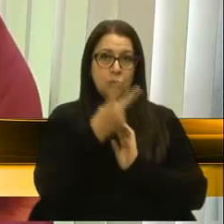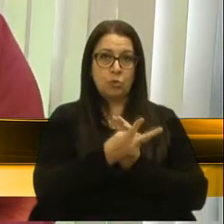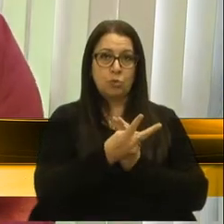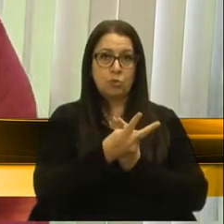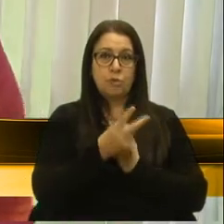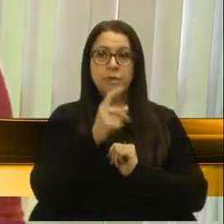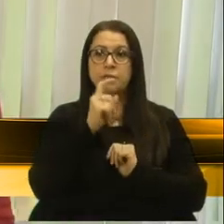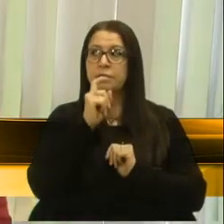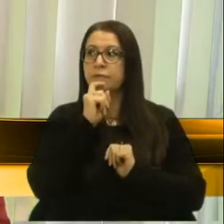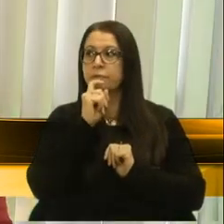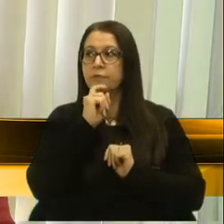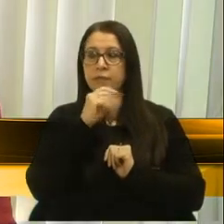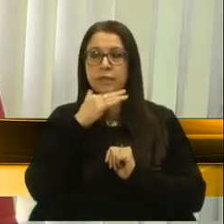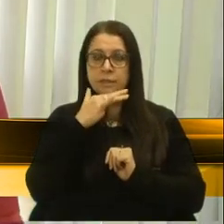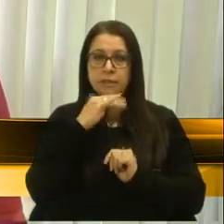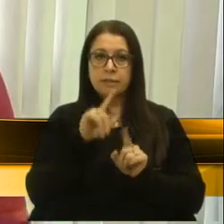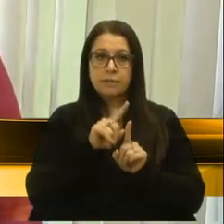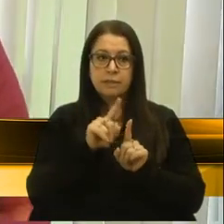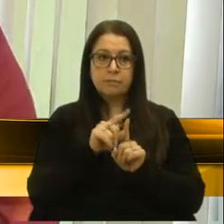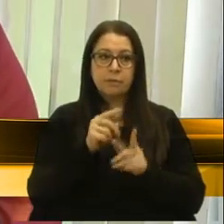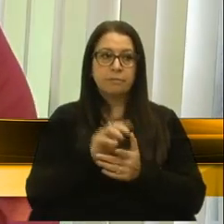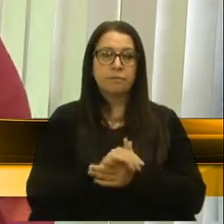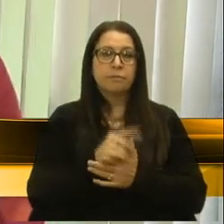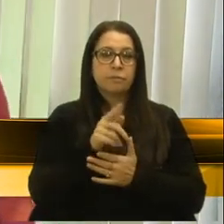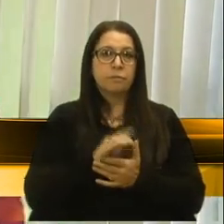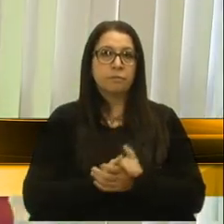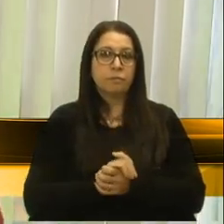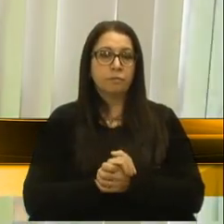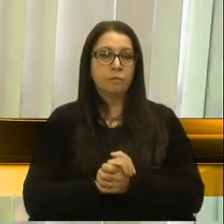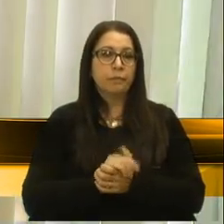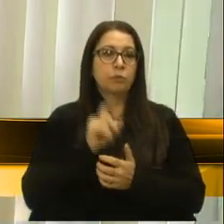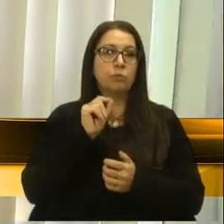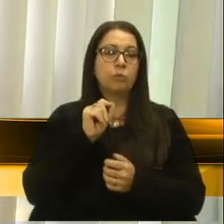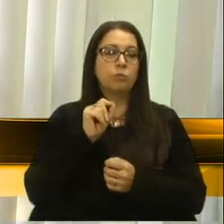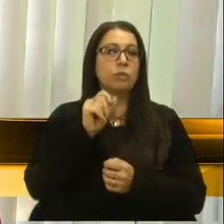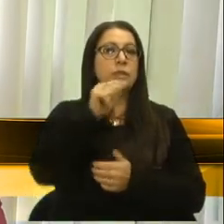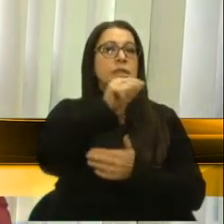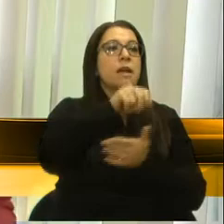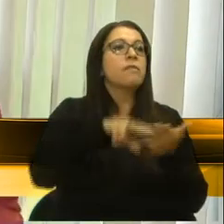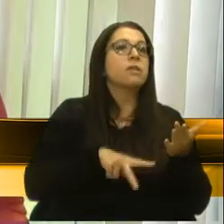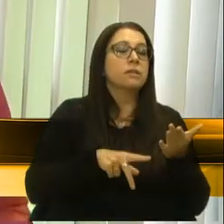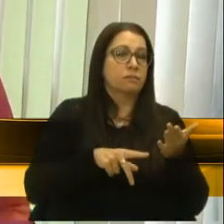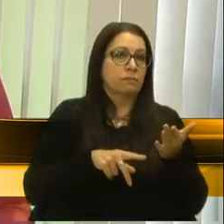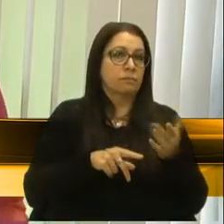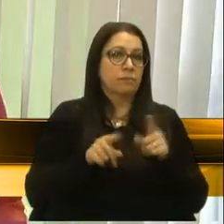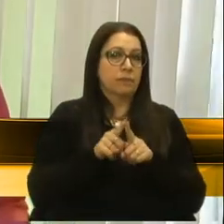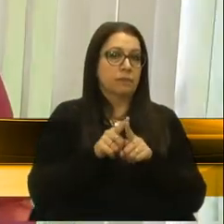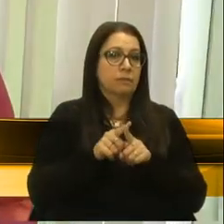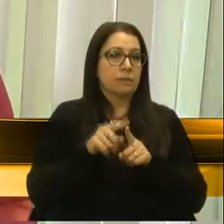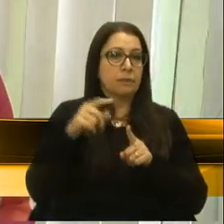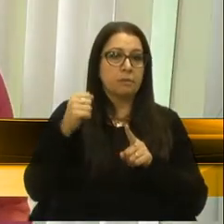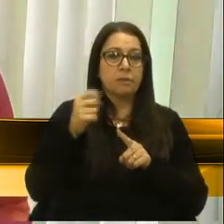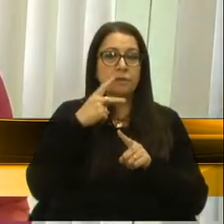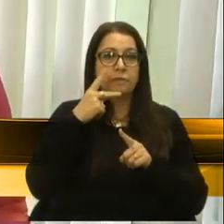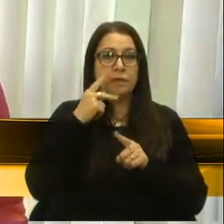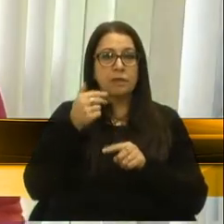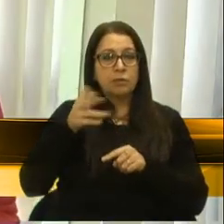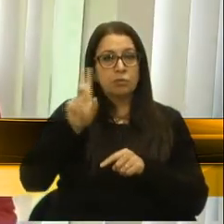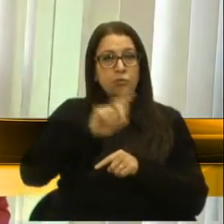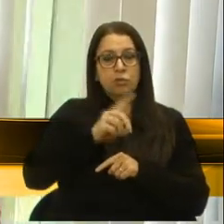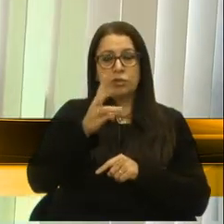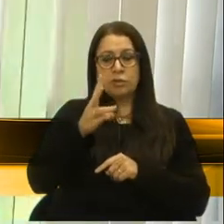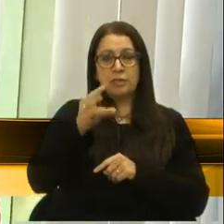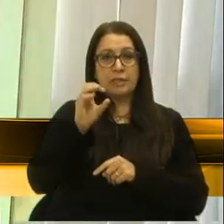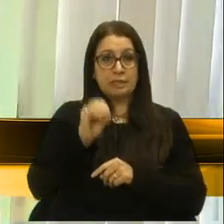em verde. A gente diz, considerando o que eles avaliam. E aí é preciso dizer que, desde o dia